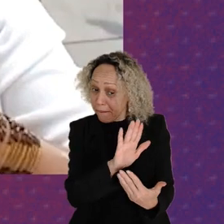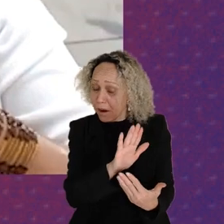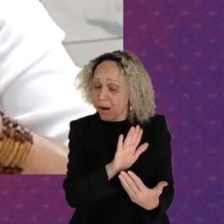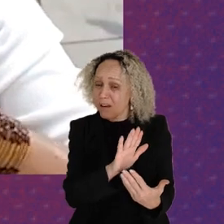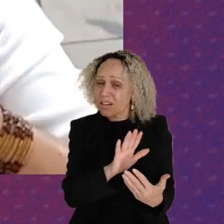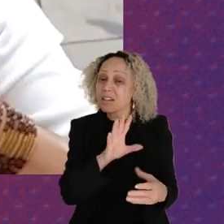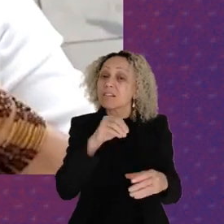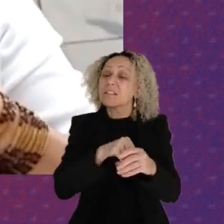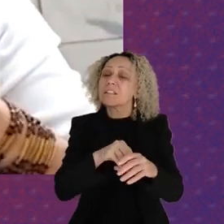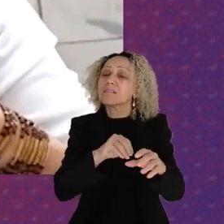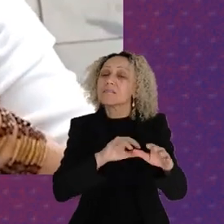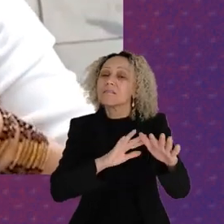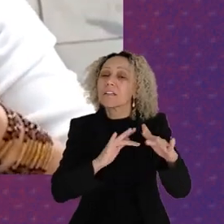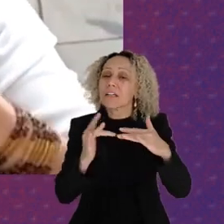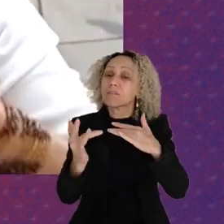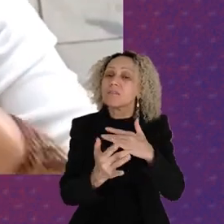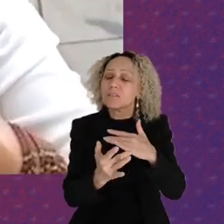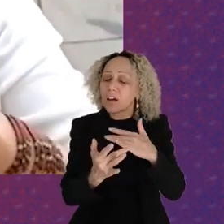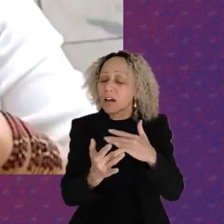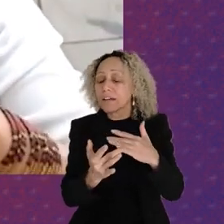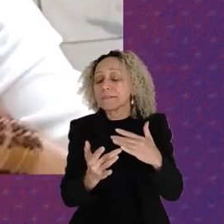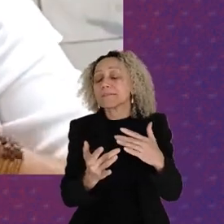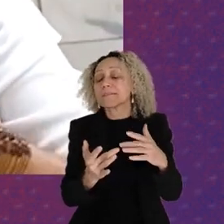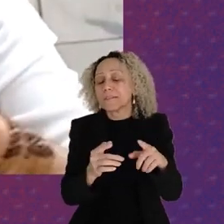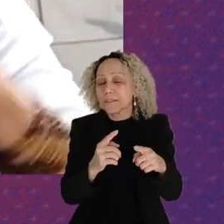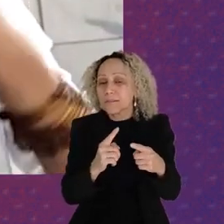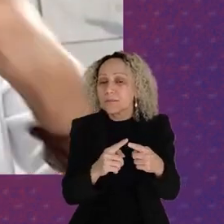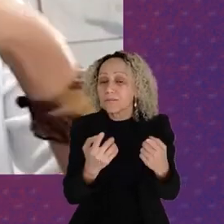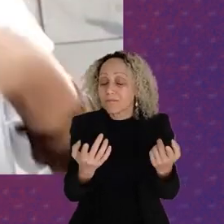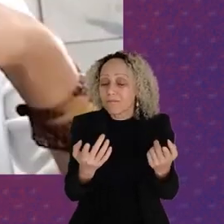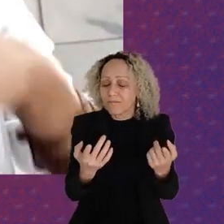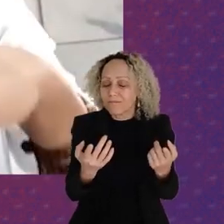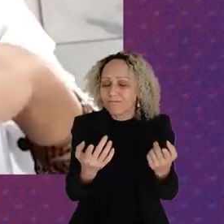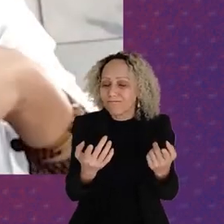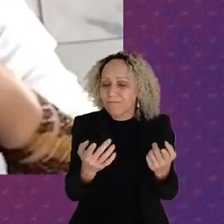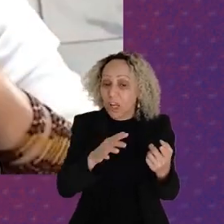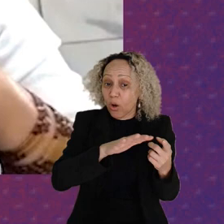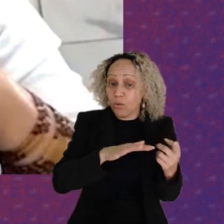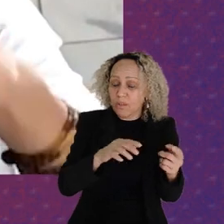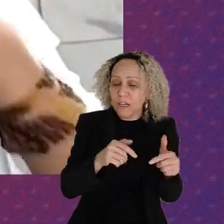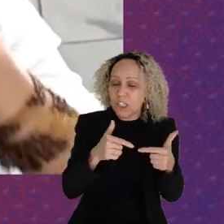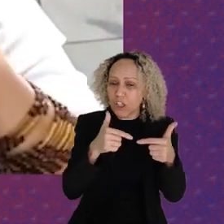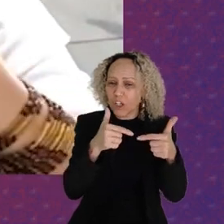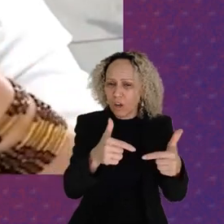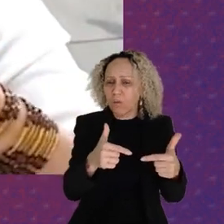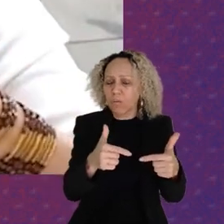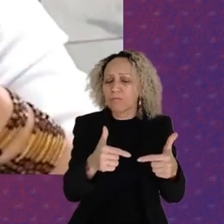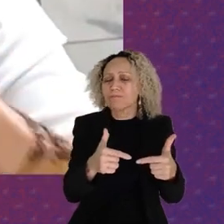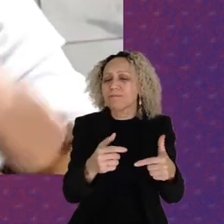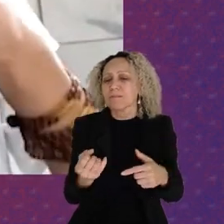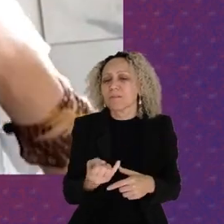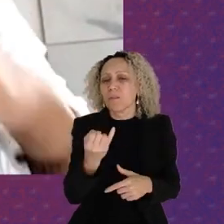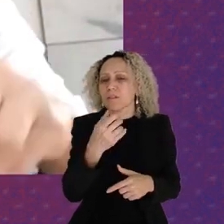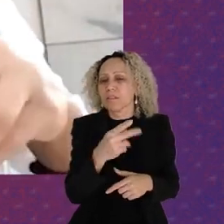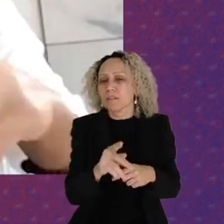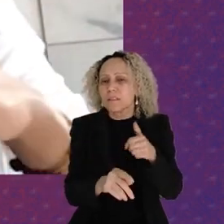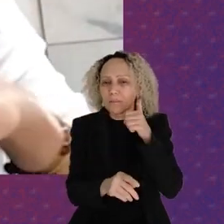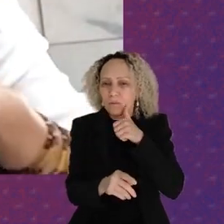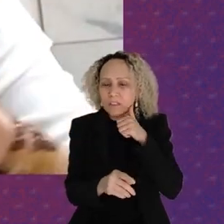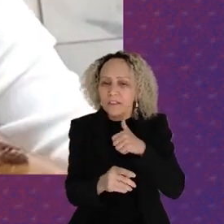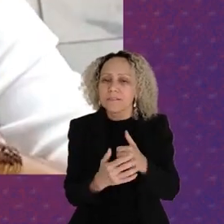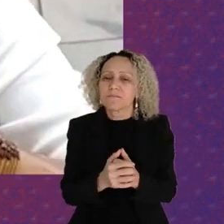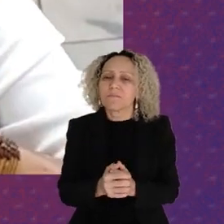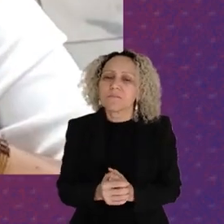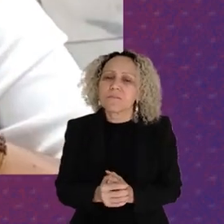espaços de luta importante. Mas o que a gente tem presenciado também é que essas mulheres que estão sofrendo ameaça